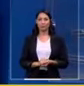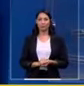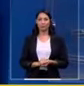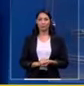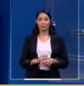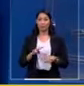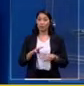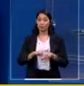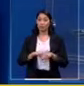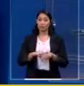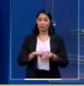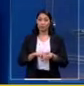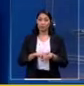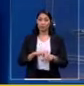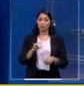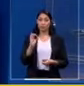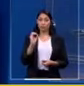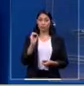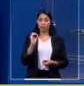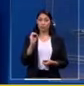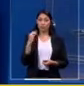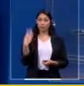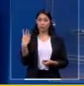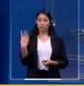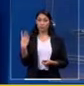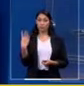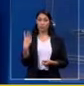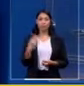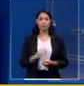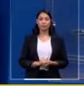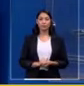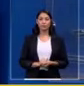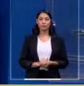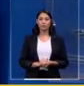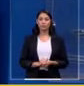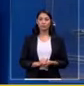Bola marrom, número 04. Marrom,